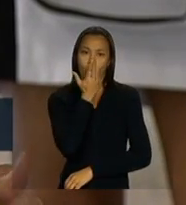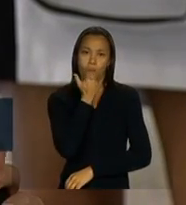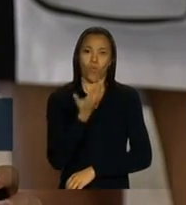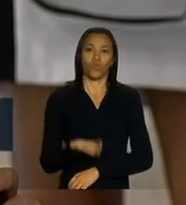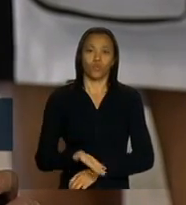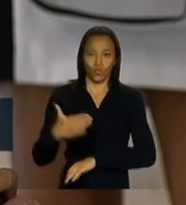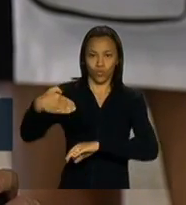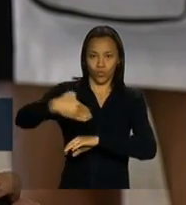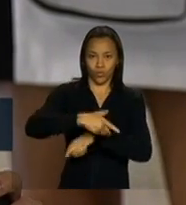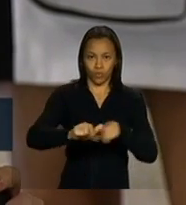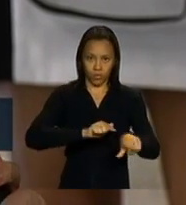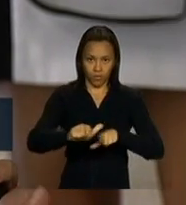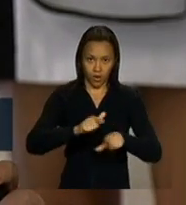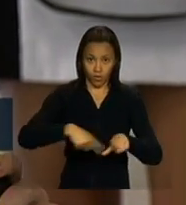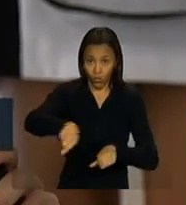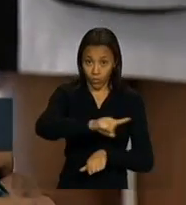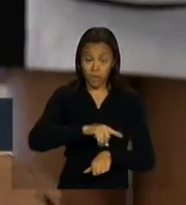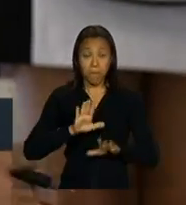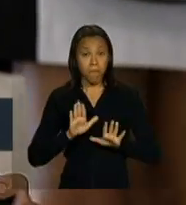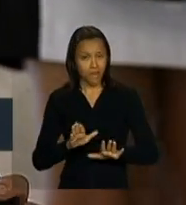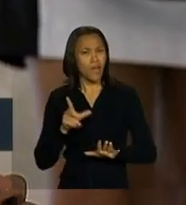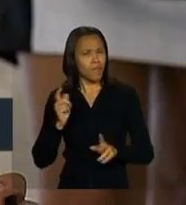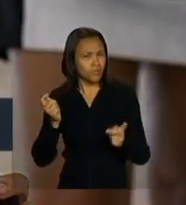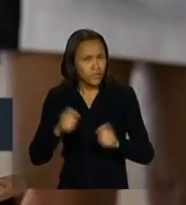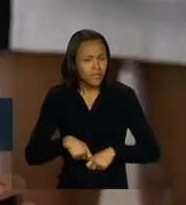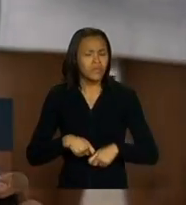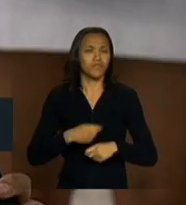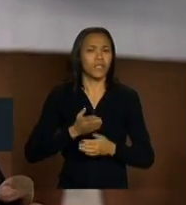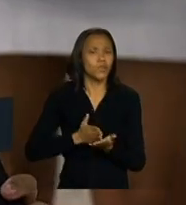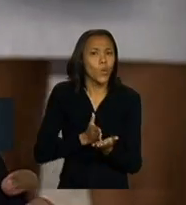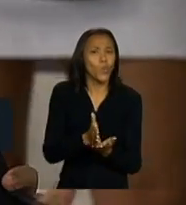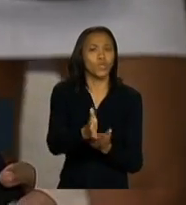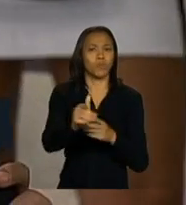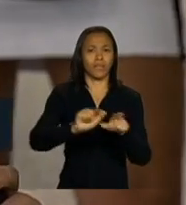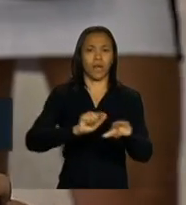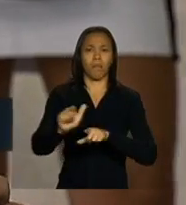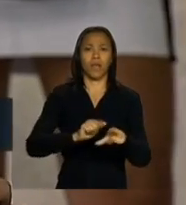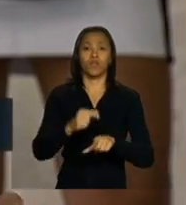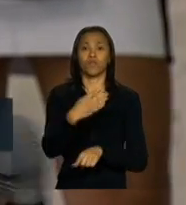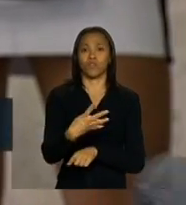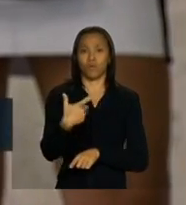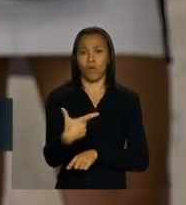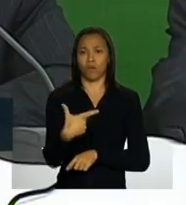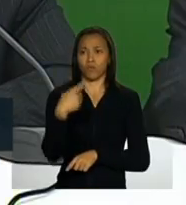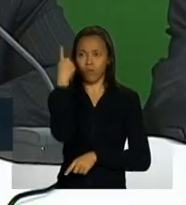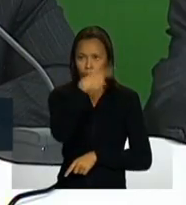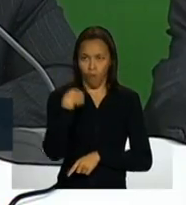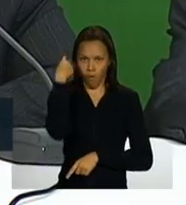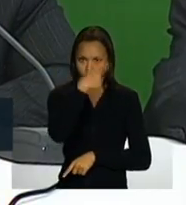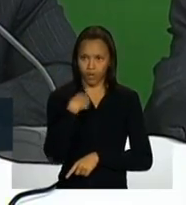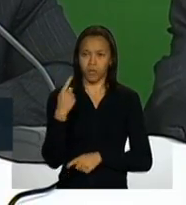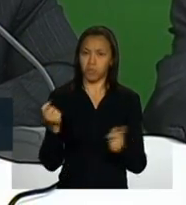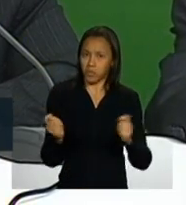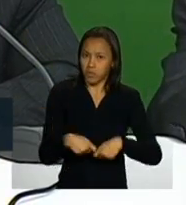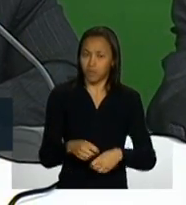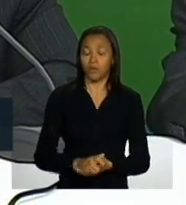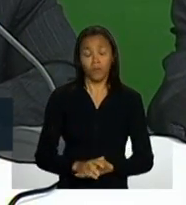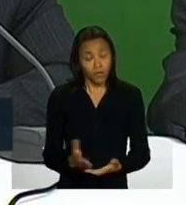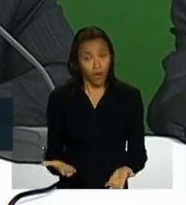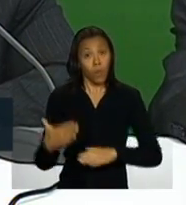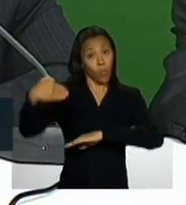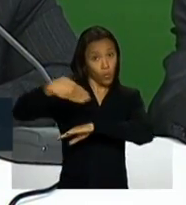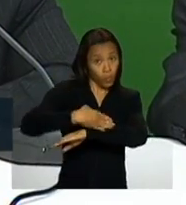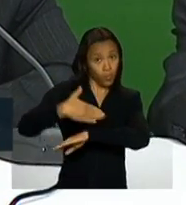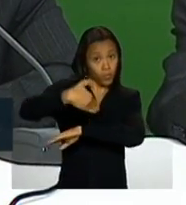tem algum estudo nesse sentido de manter os portos abertos, o que eles chamam de porto 24 horas? Na realidade, o porto trabalha 24